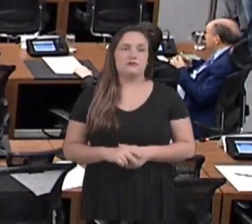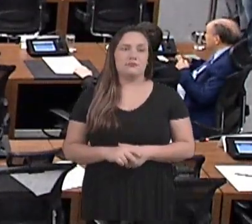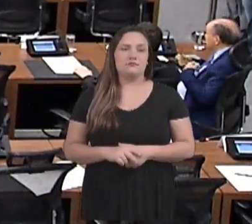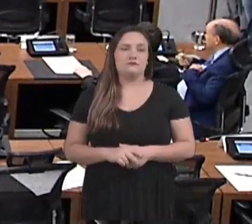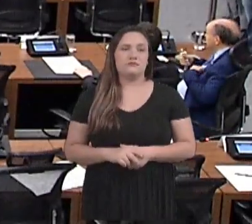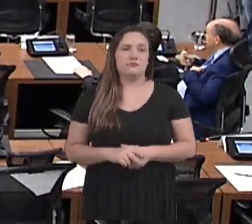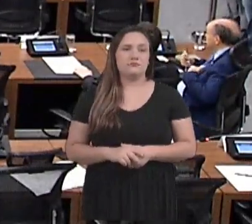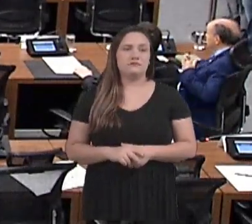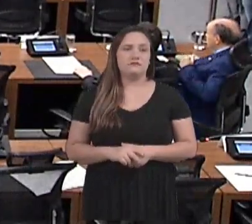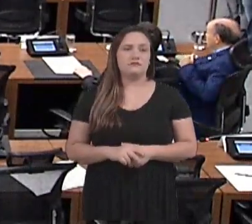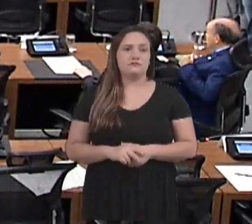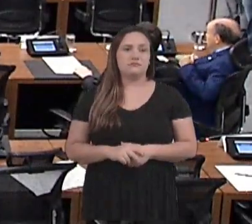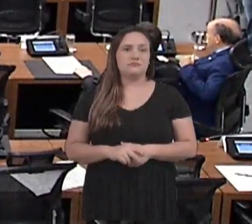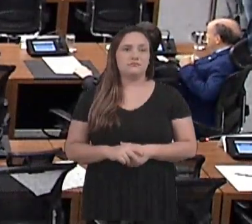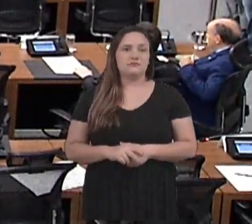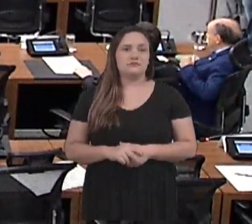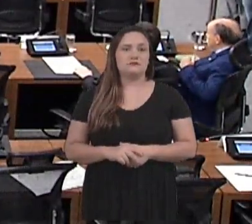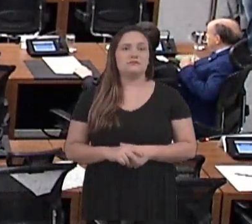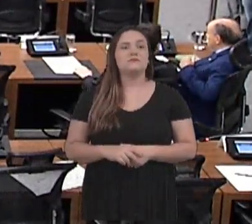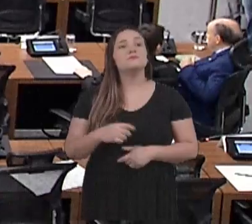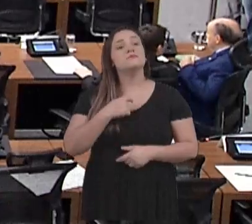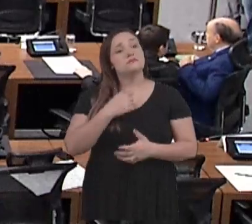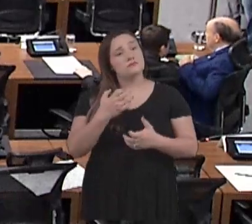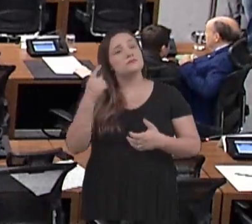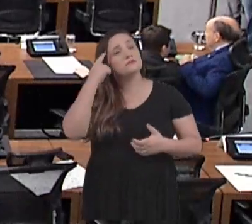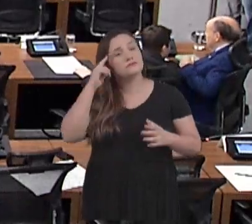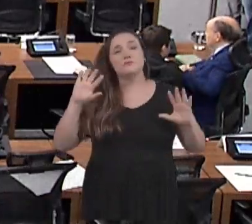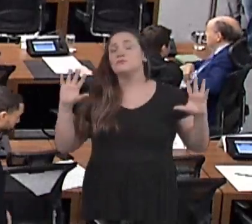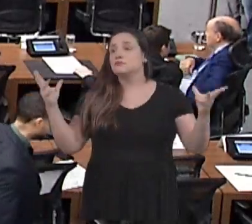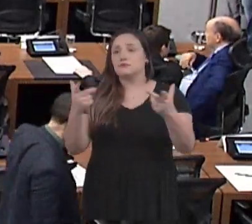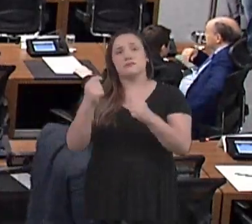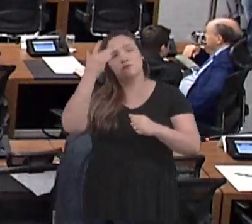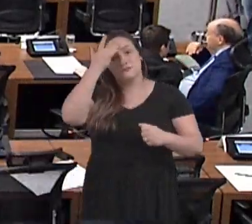no meu íntimo, eu quero pensar que todas as pessoas